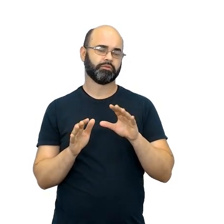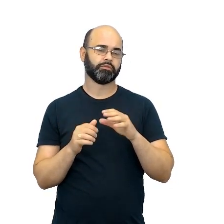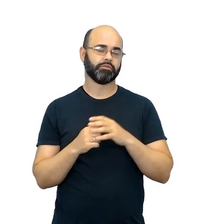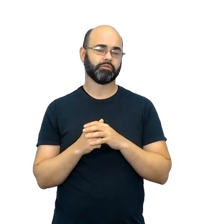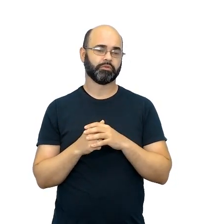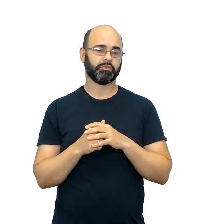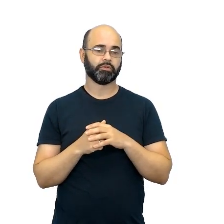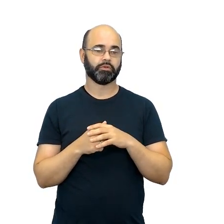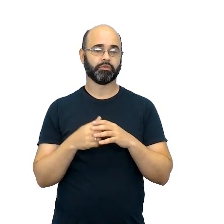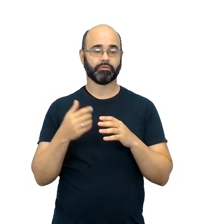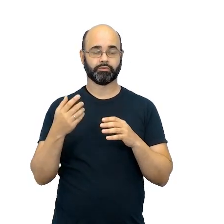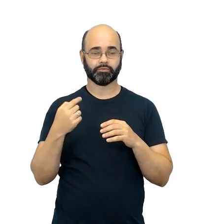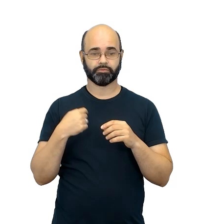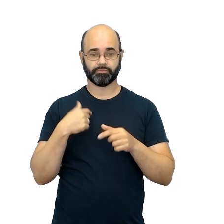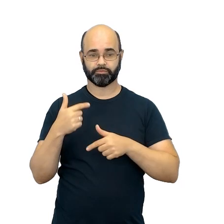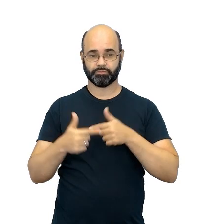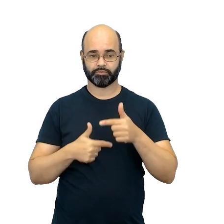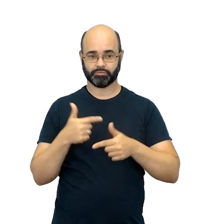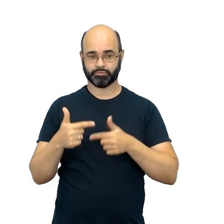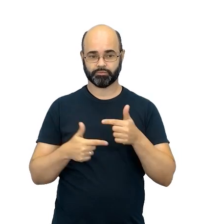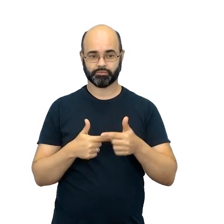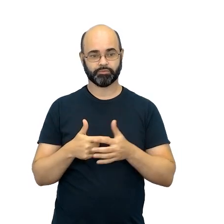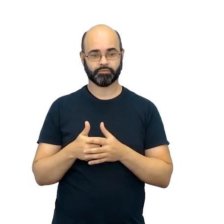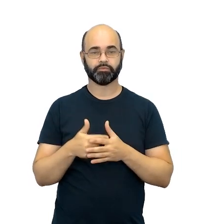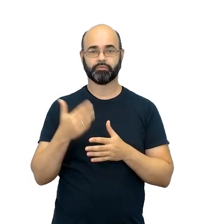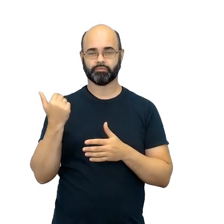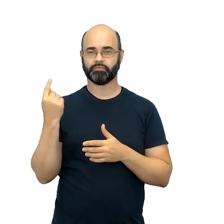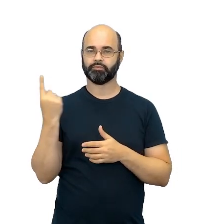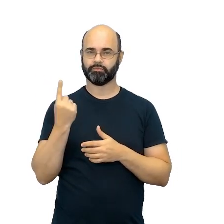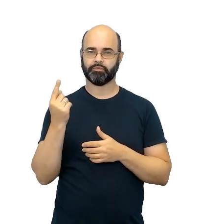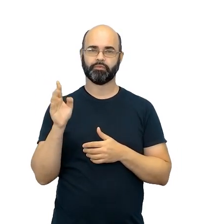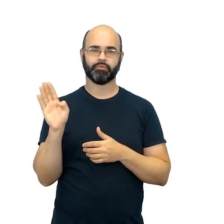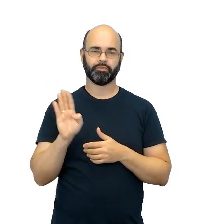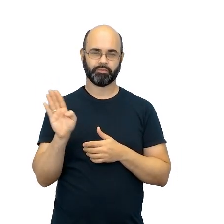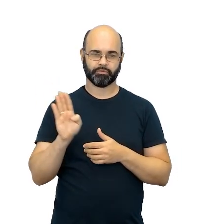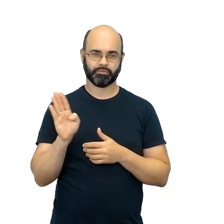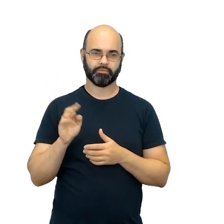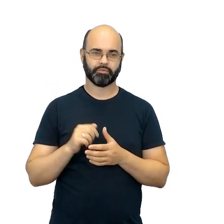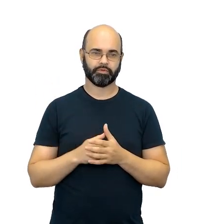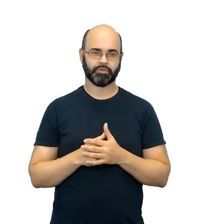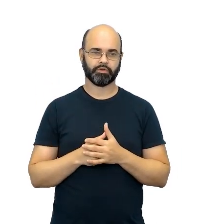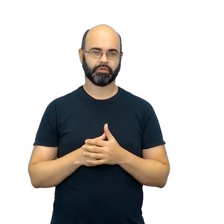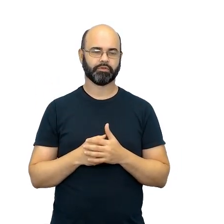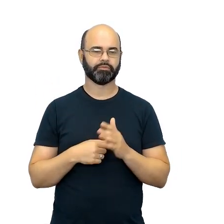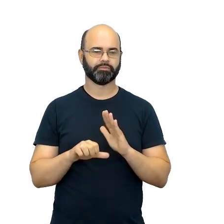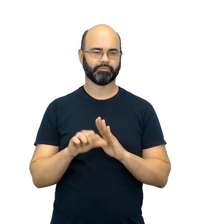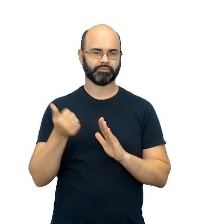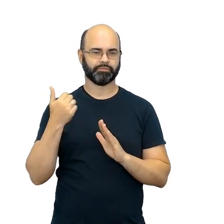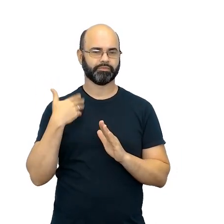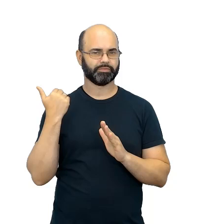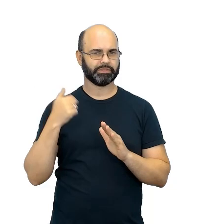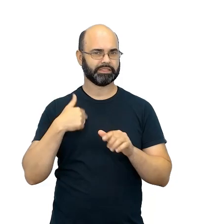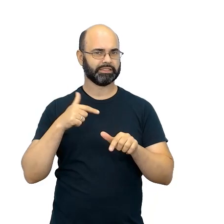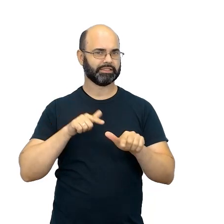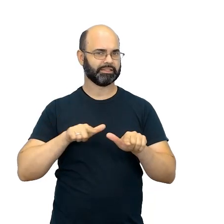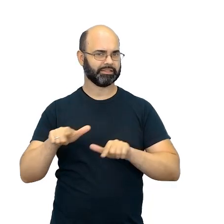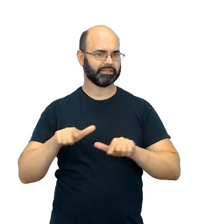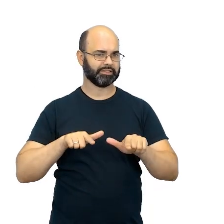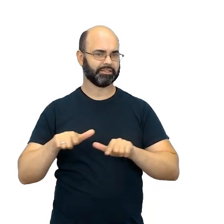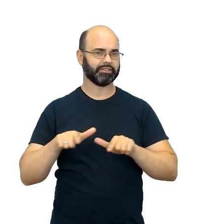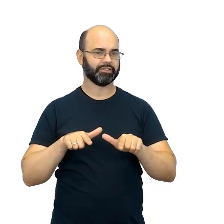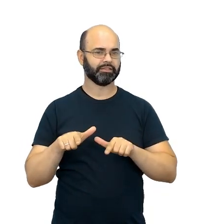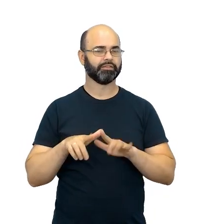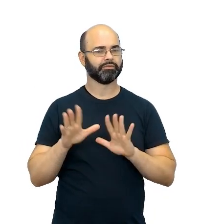quando eu trabalhava, o primeiro ano era um susto, o primeiro bimestre, né? A primeira vez que eu trabalhava uma prática mental, e depois isso